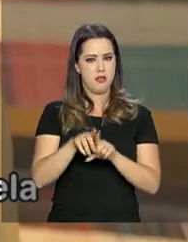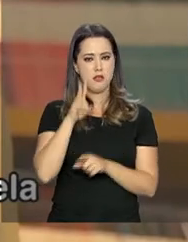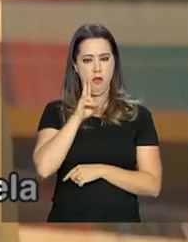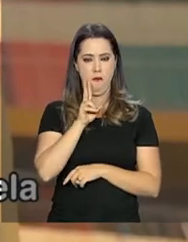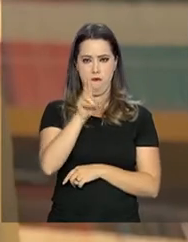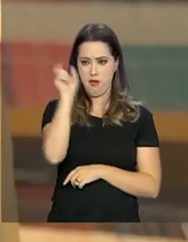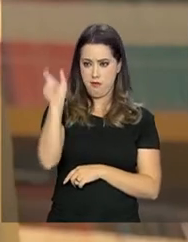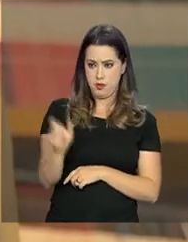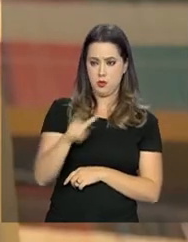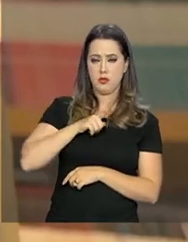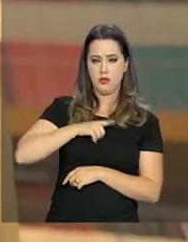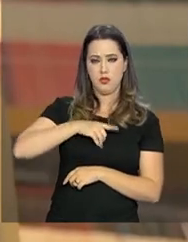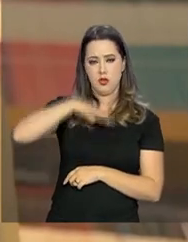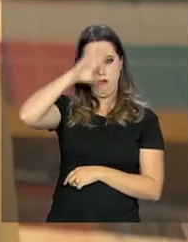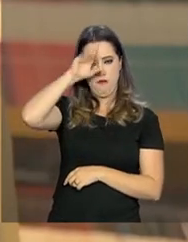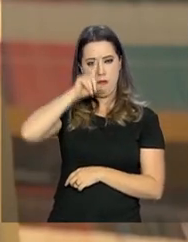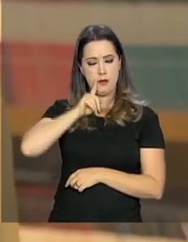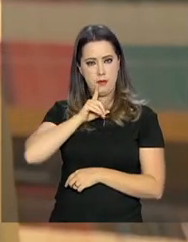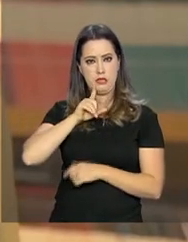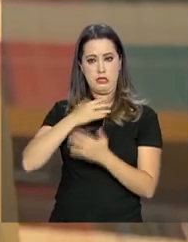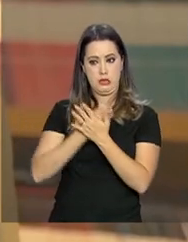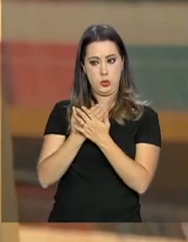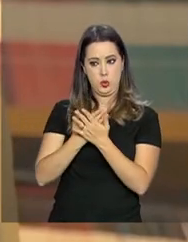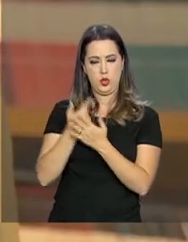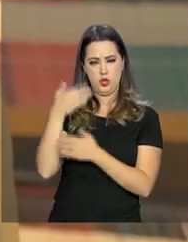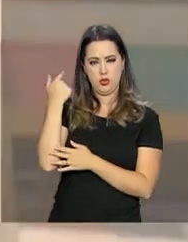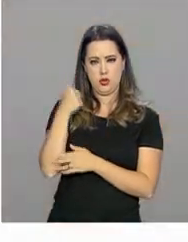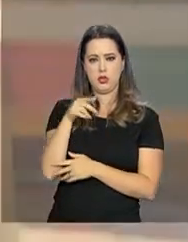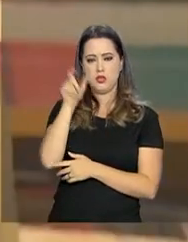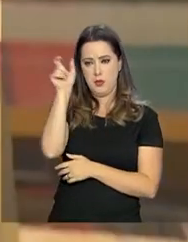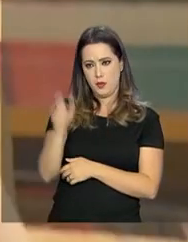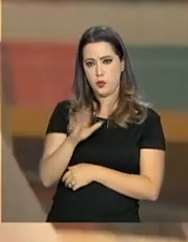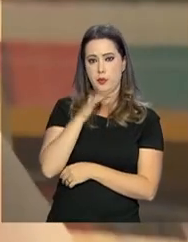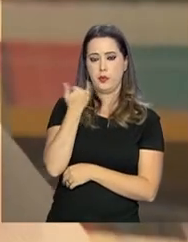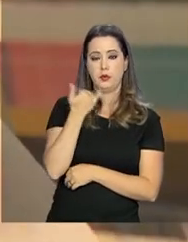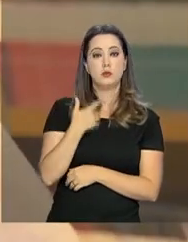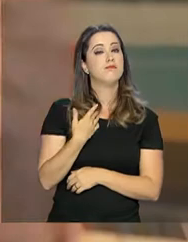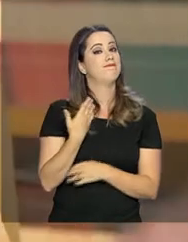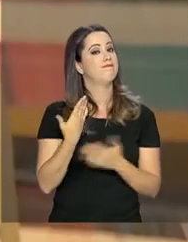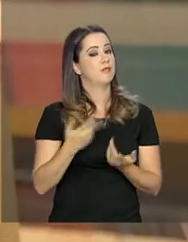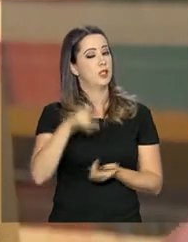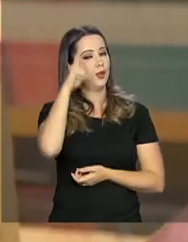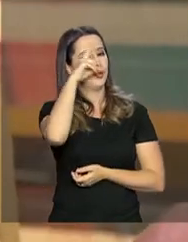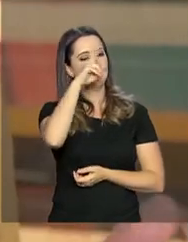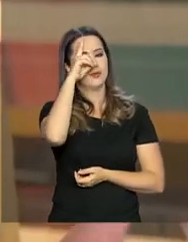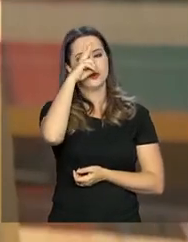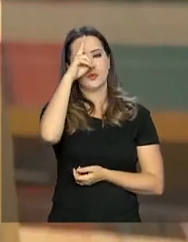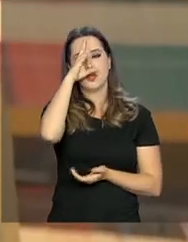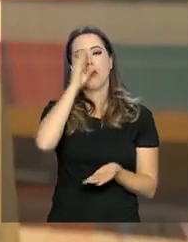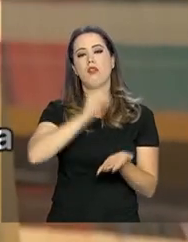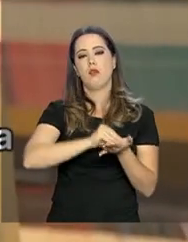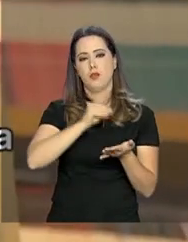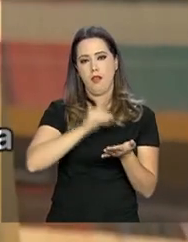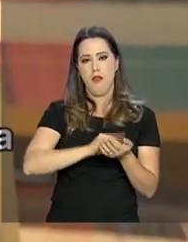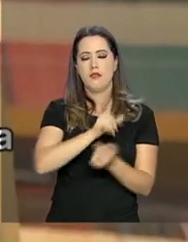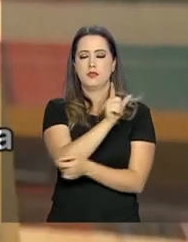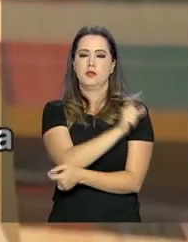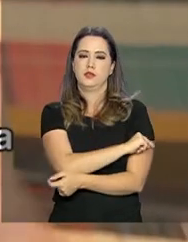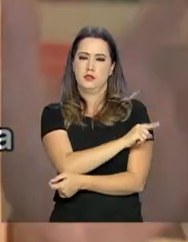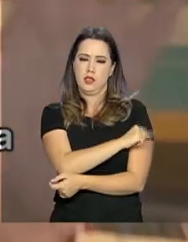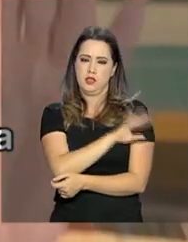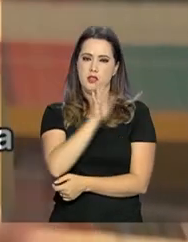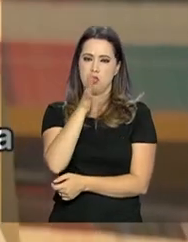febre amarela quando eu era estudante e o doente tinha morrido. E aí me lembrei que eu não tinha tomado a vacina. Eu tinha